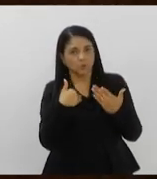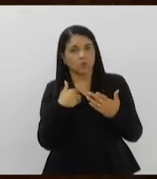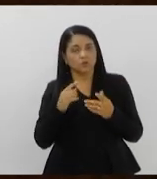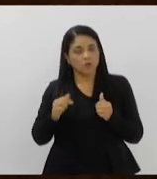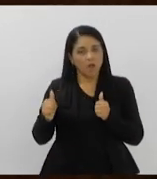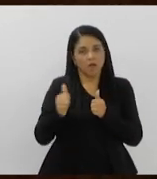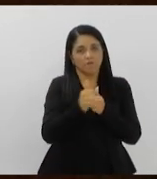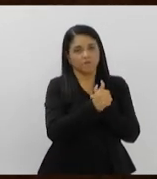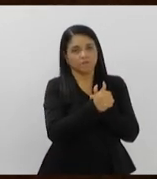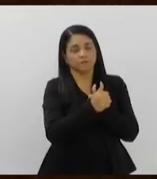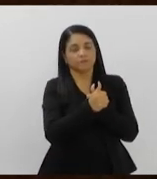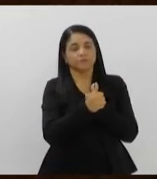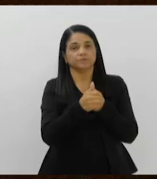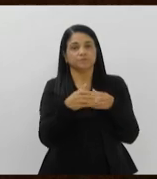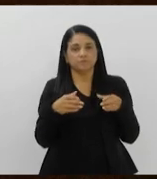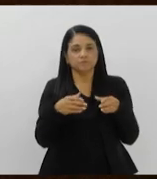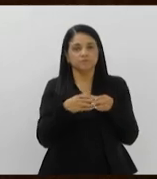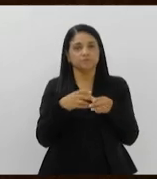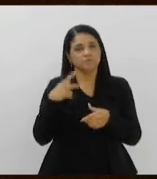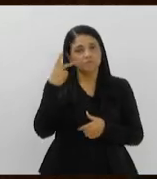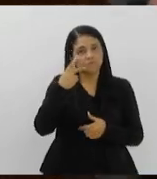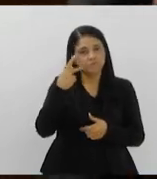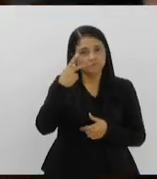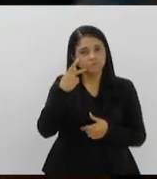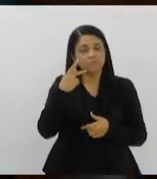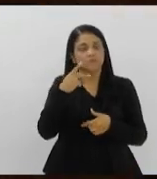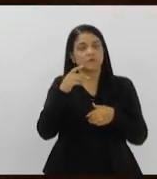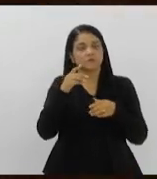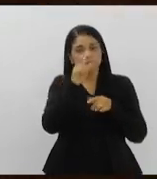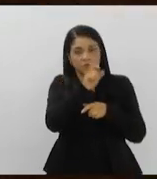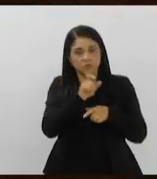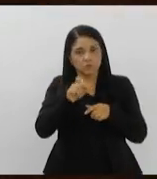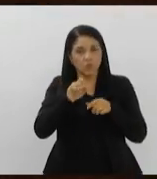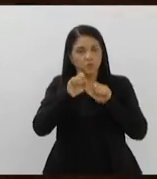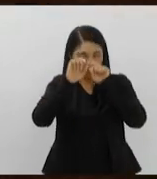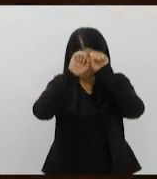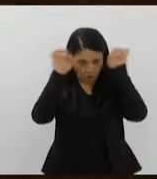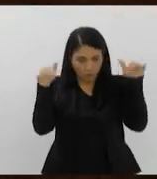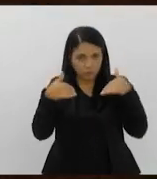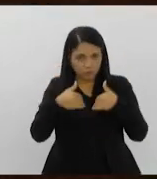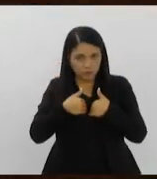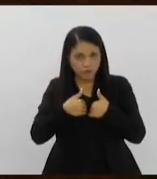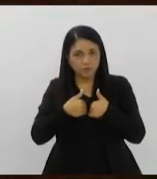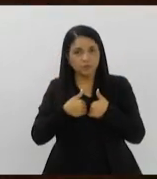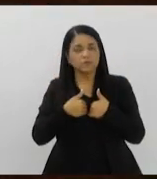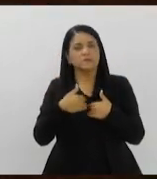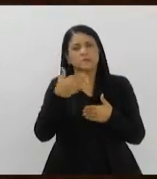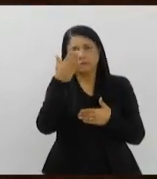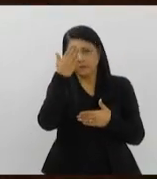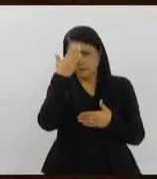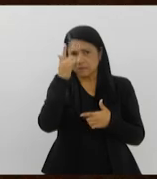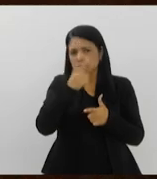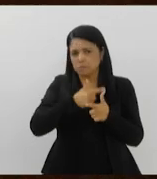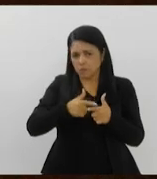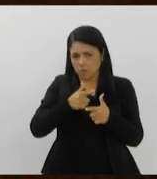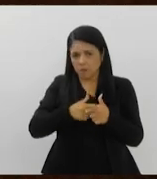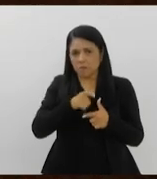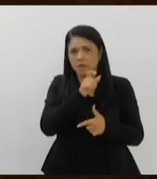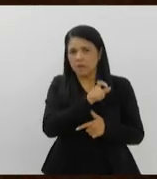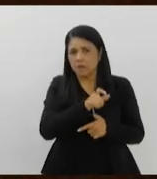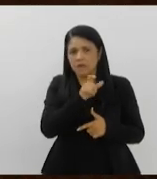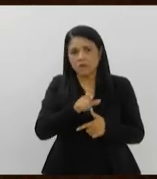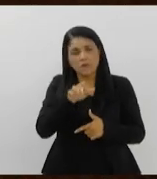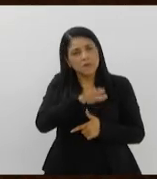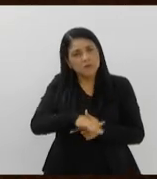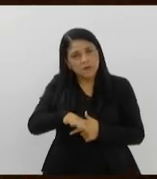coordenando a frente parlamentar em defesa das pessoas com autismo, a gente sabe que muitos dos problemas que essas